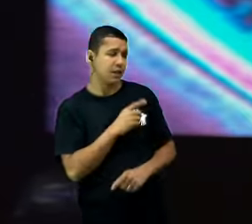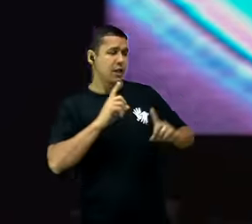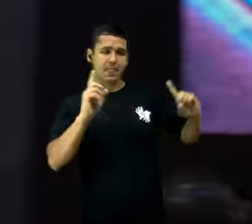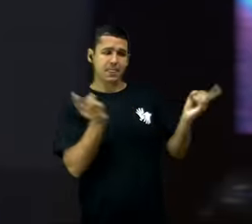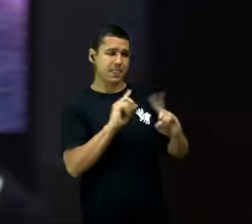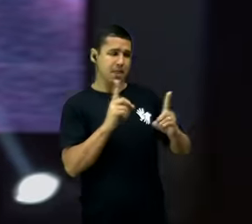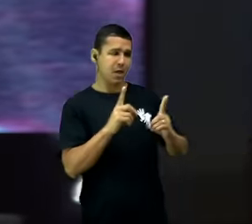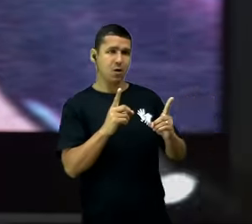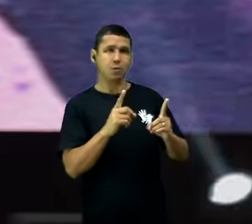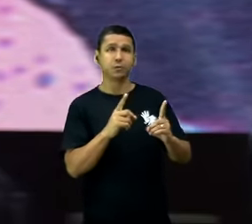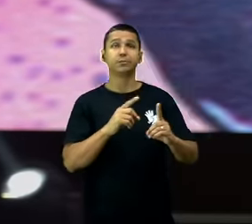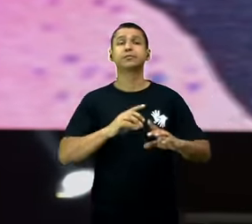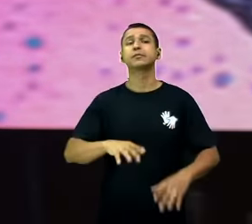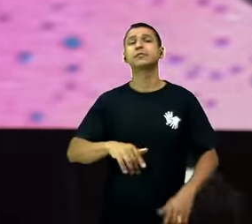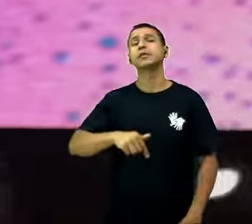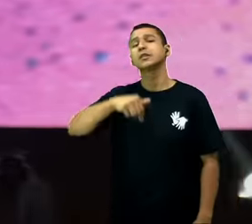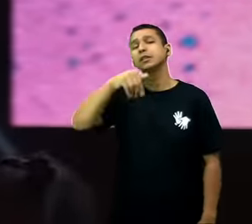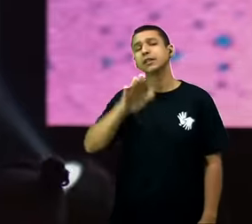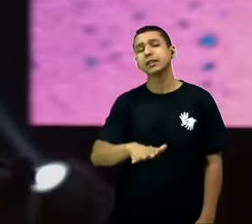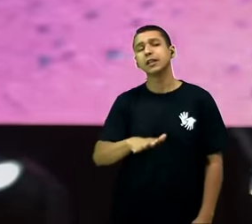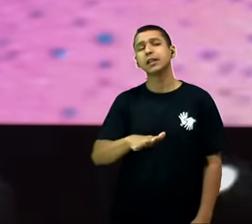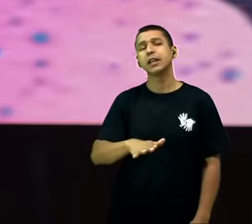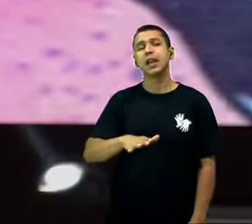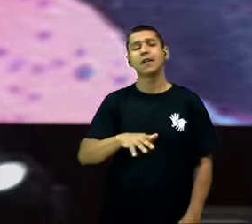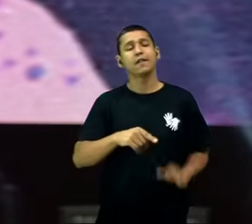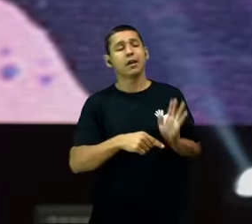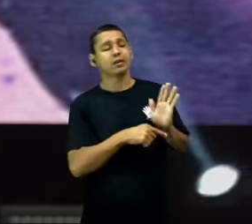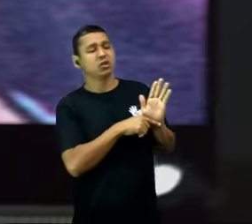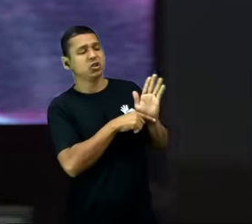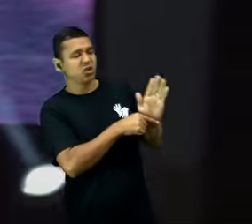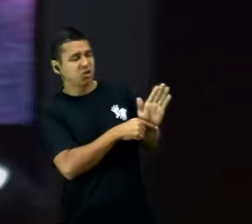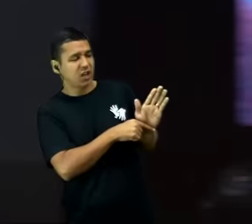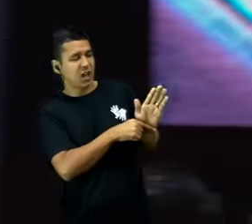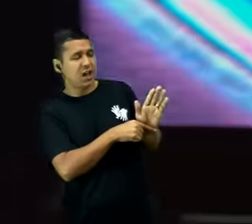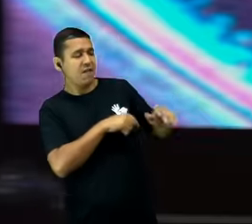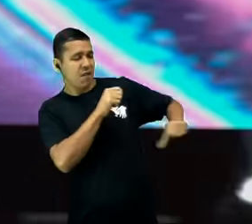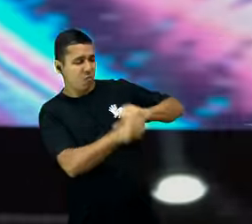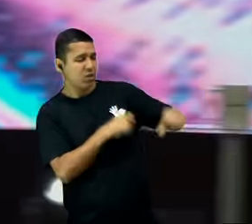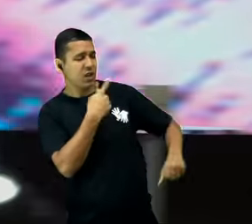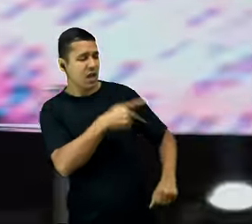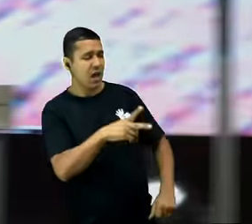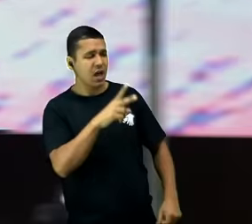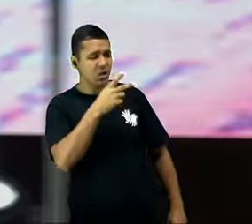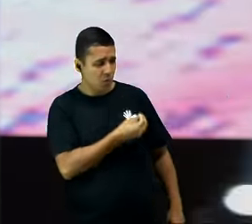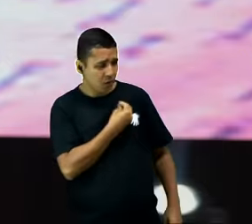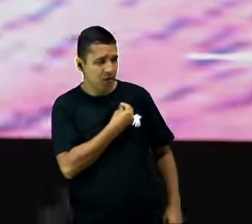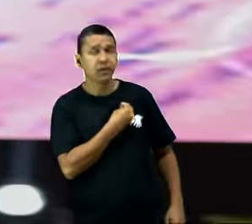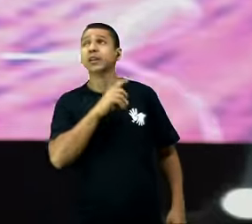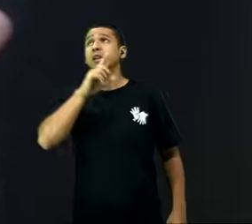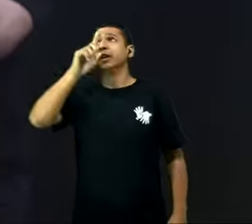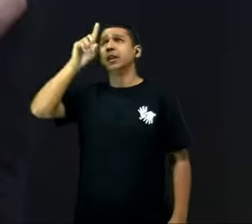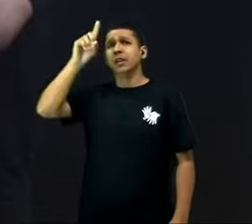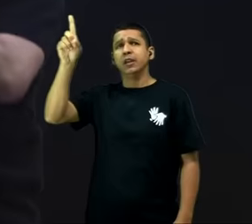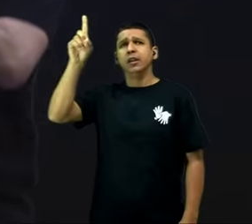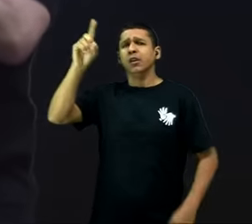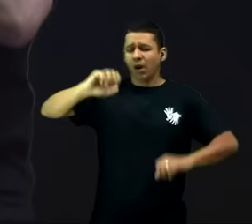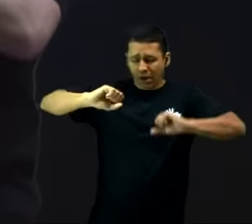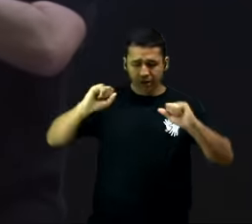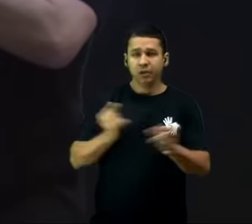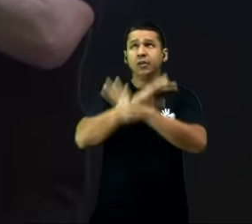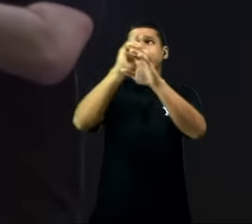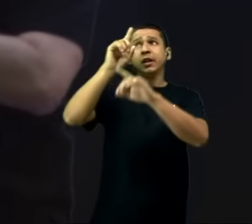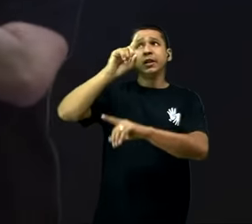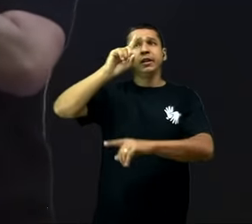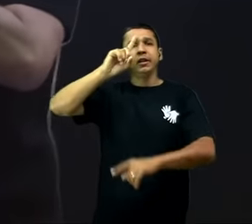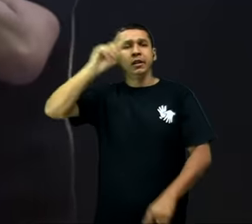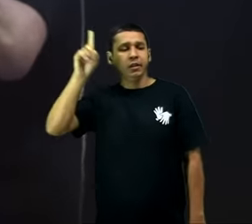fazer na tua vida não é fulano, cicrano, conexão nenhuma. Quem vai fazer com a tua vida sou eu, diz o Senhor. A glória não vai ser de homem, a glória vai ser